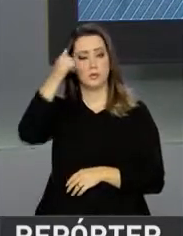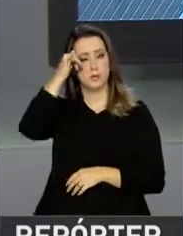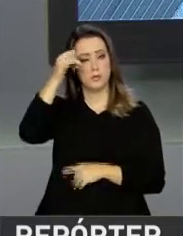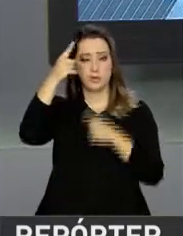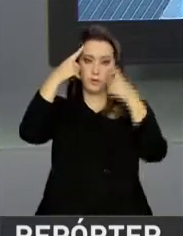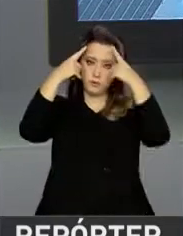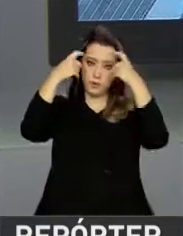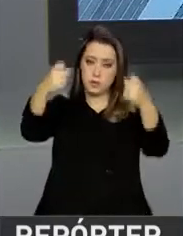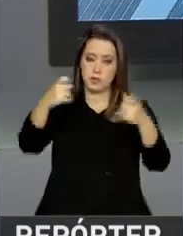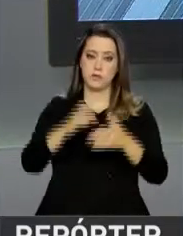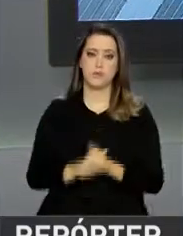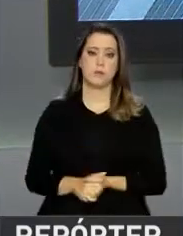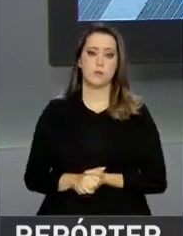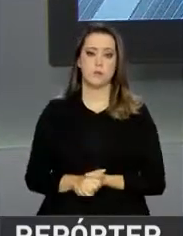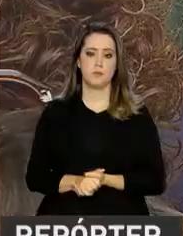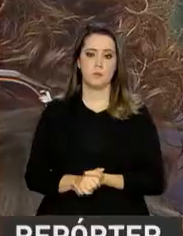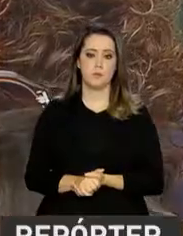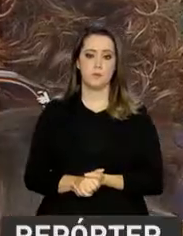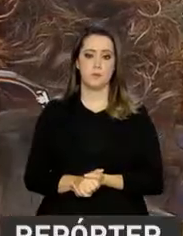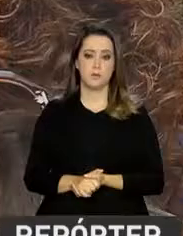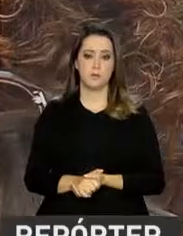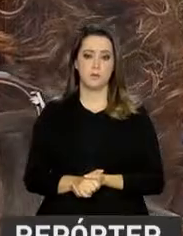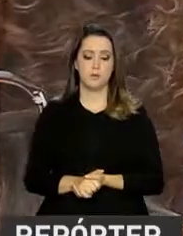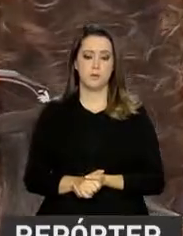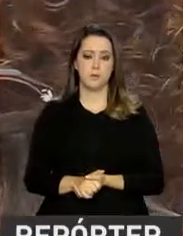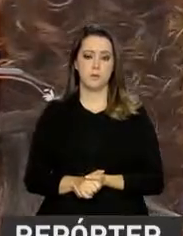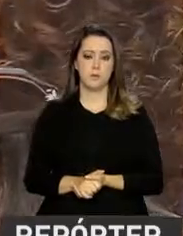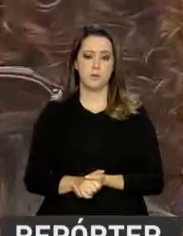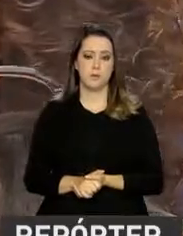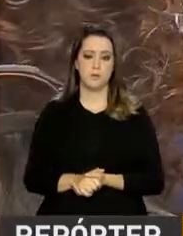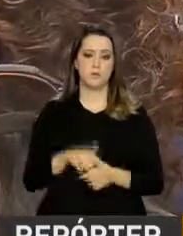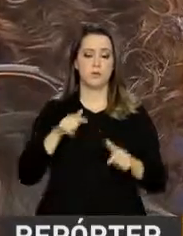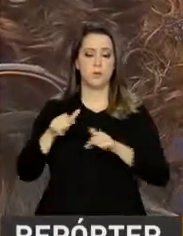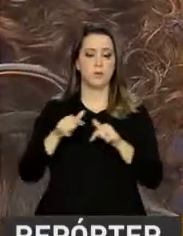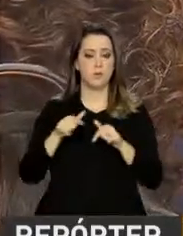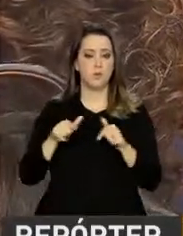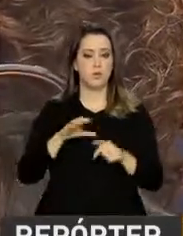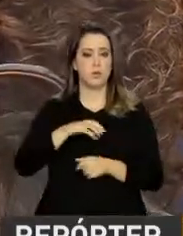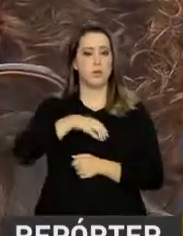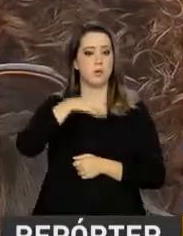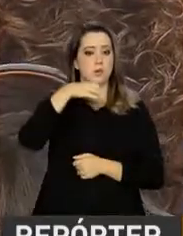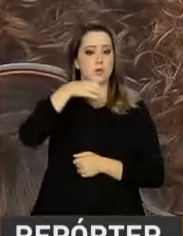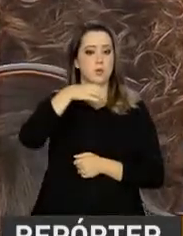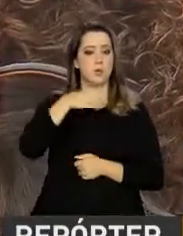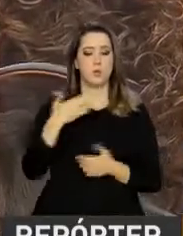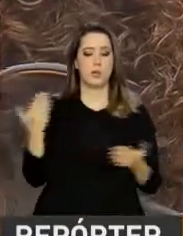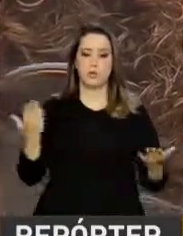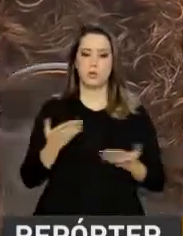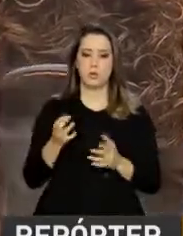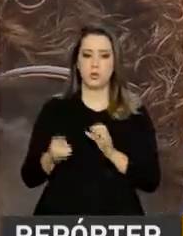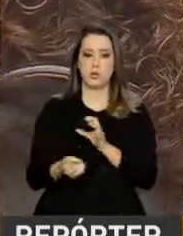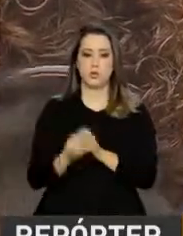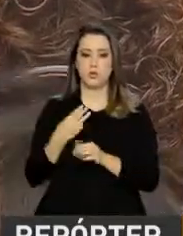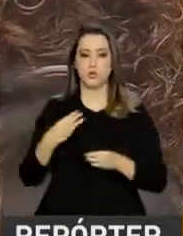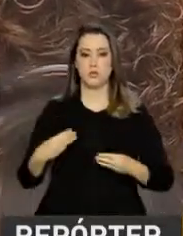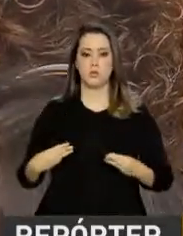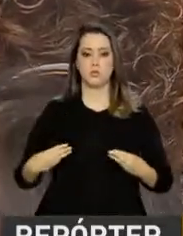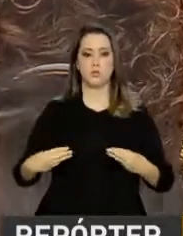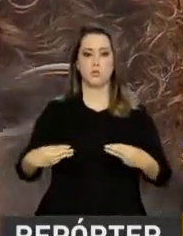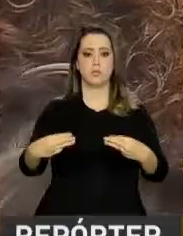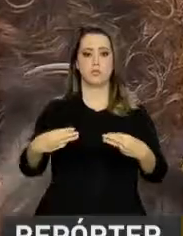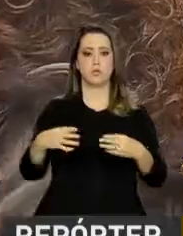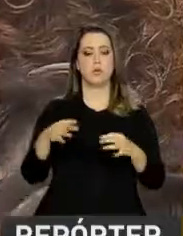à violência é um ato de coragem neste momento nós criarmos um ministério